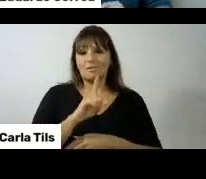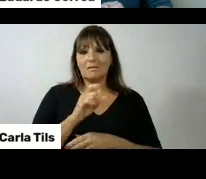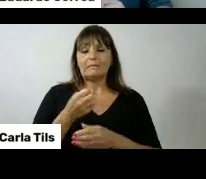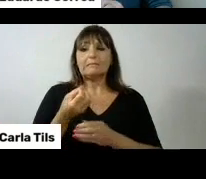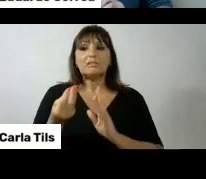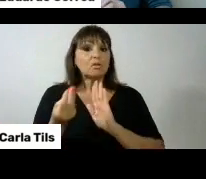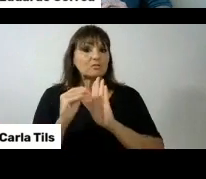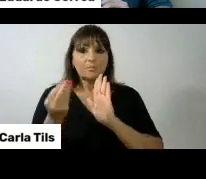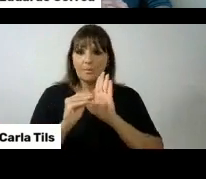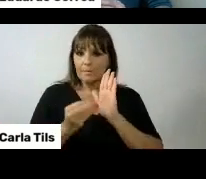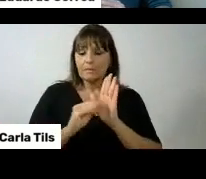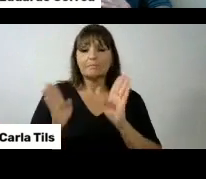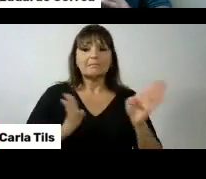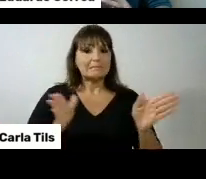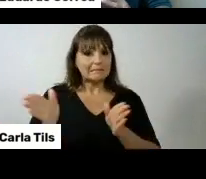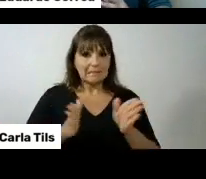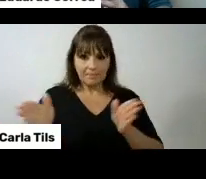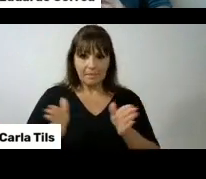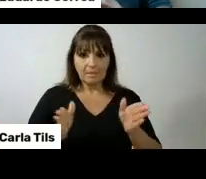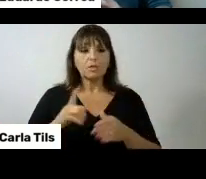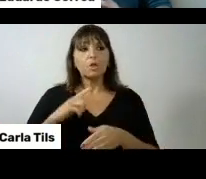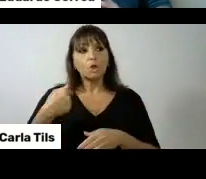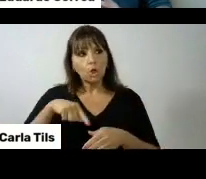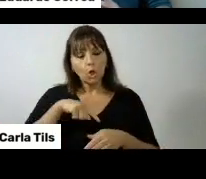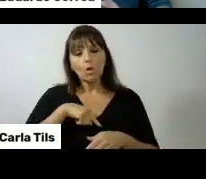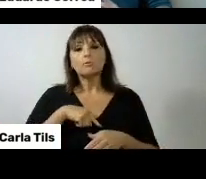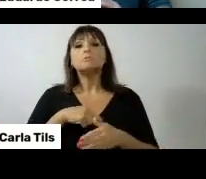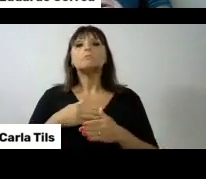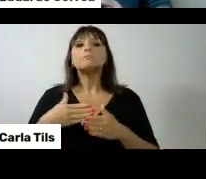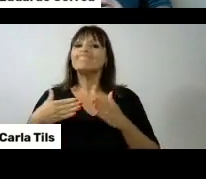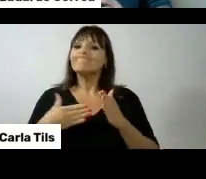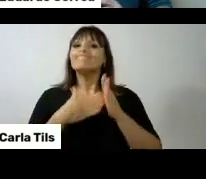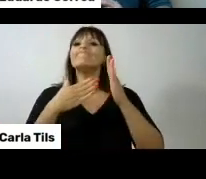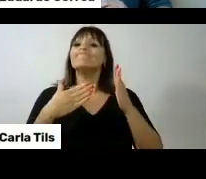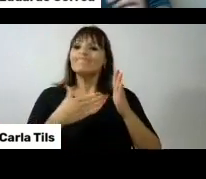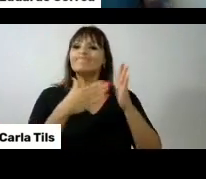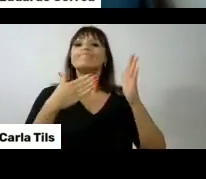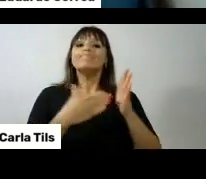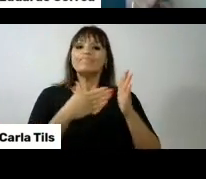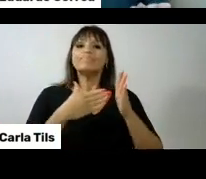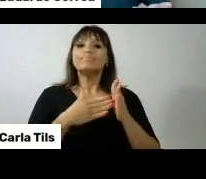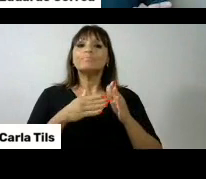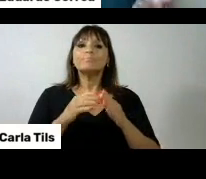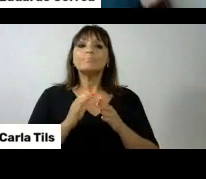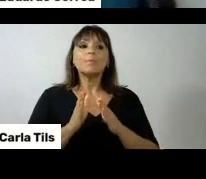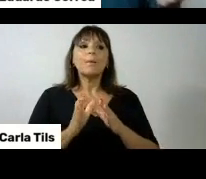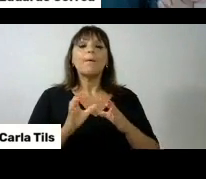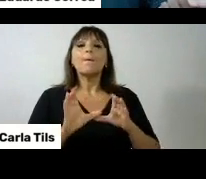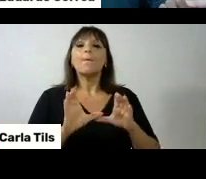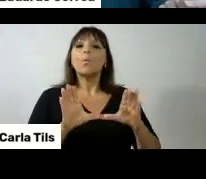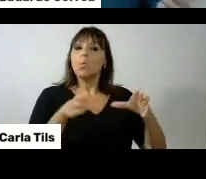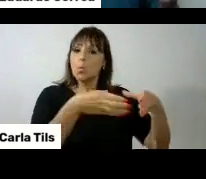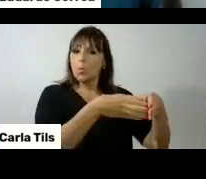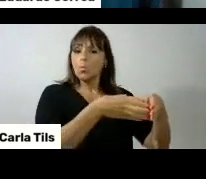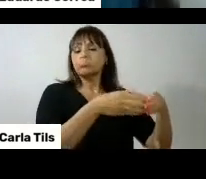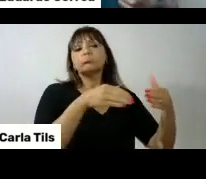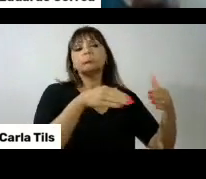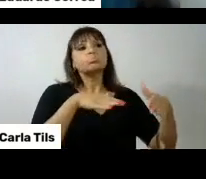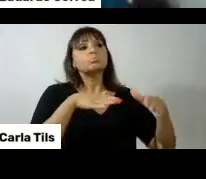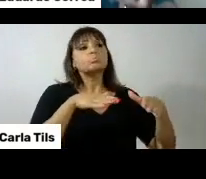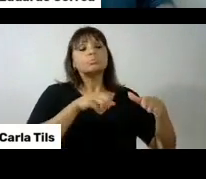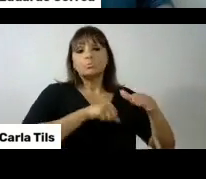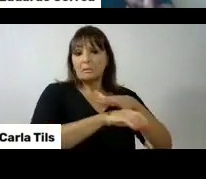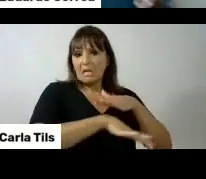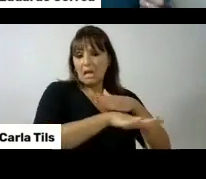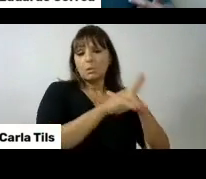acessibilidade, sim, nós estamos barrando uma parte do mercado de utilizar. Seja porque a pessoa tem uma limitação física, a pessoa